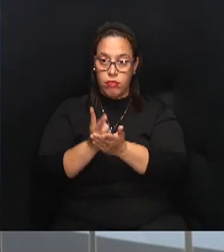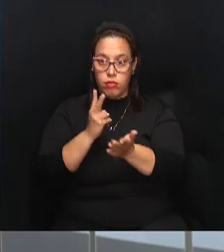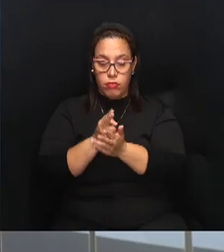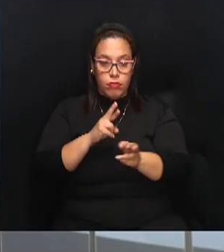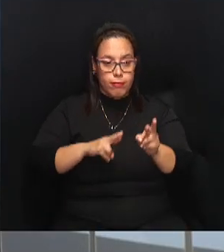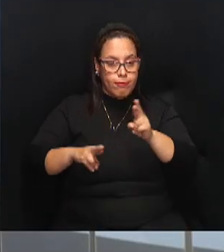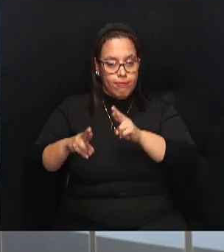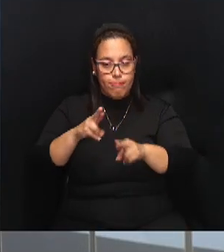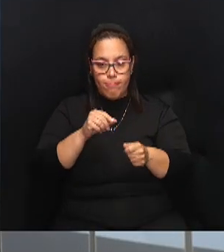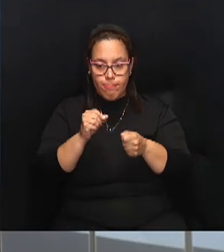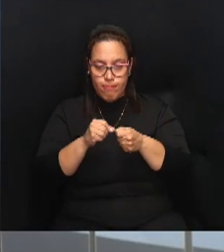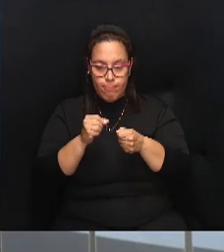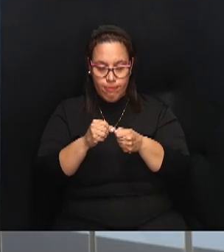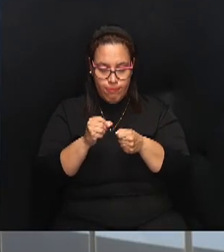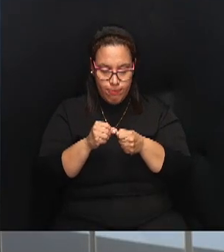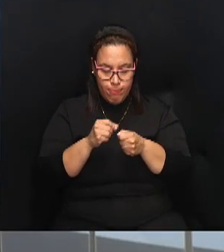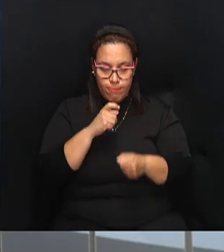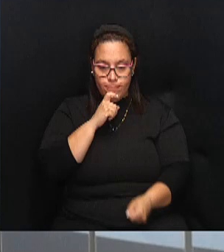faz